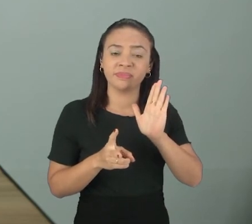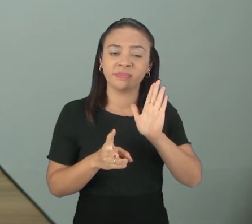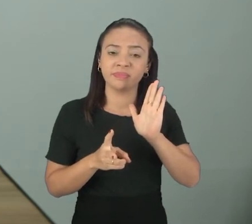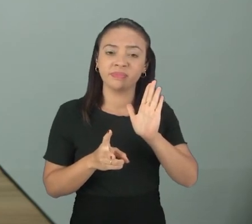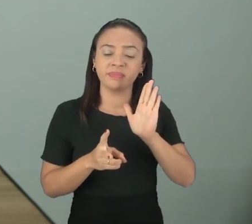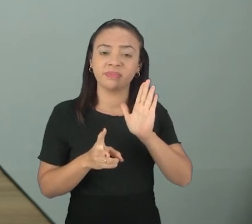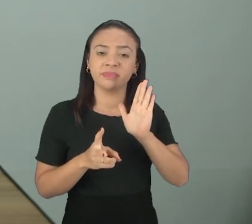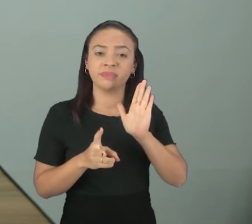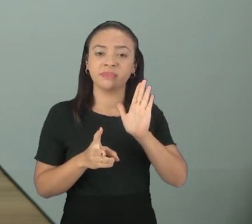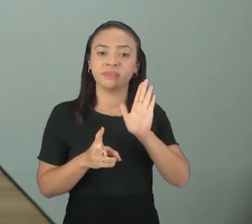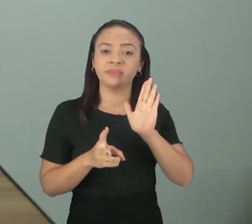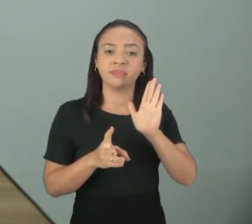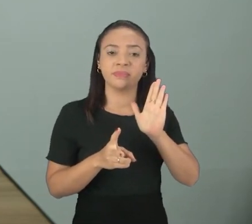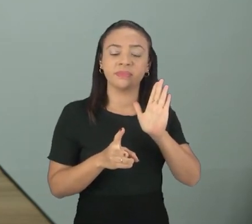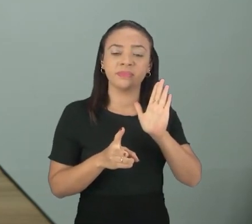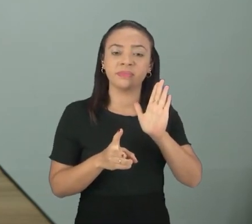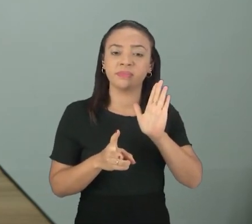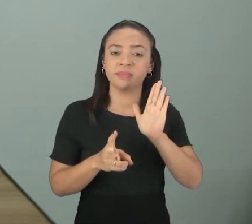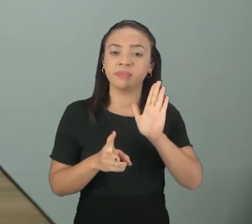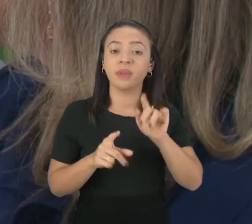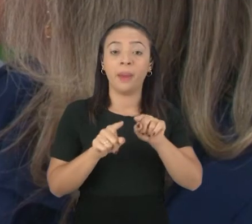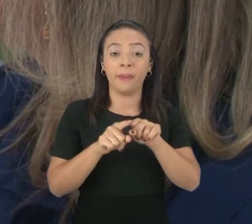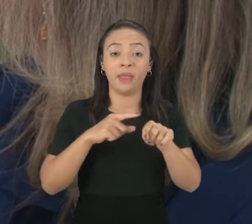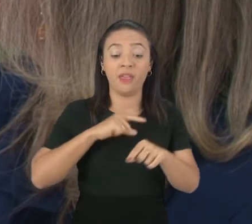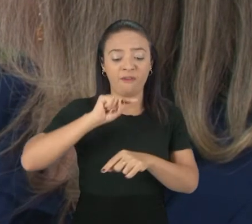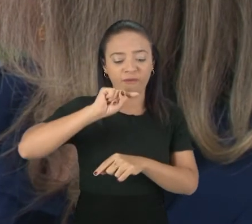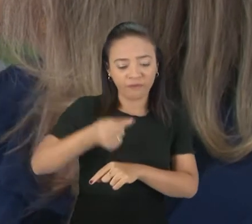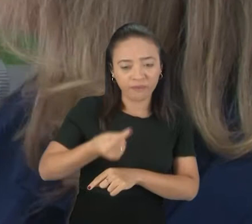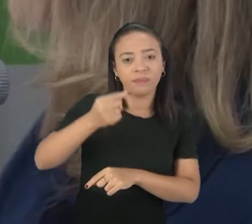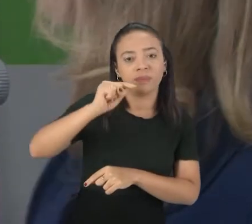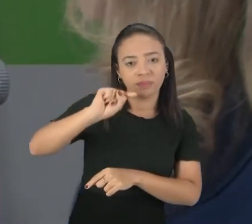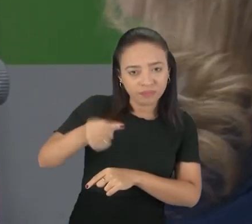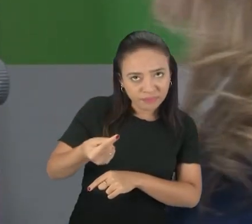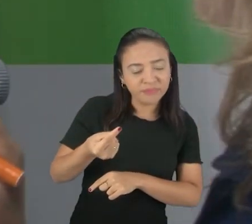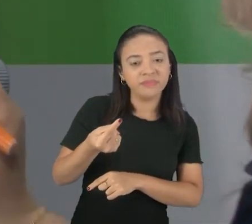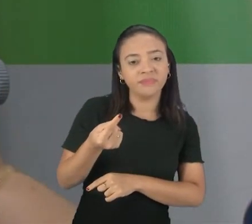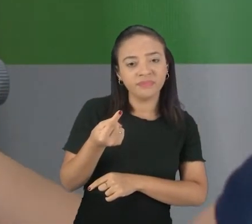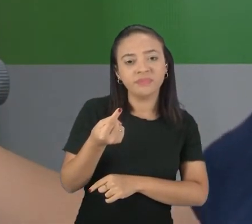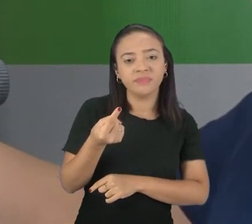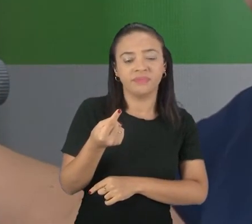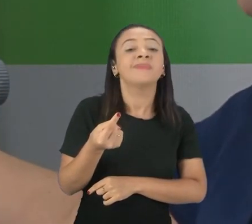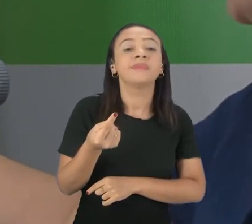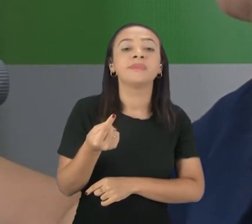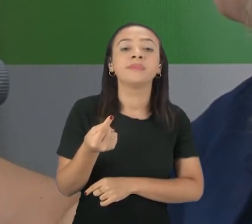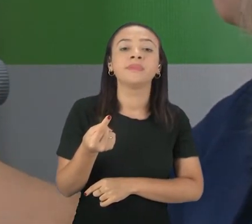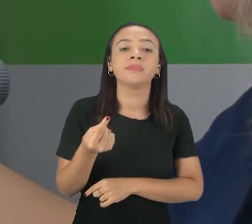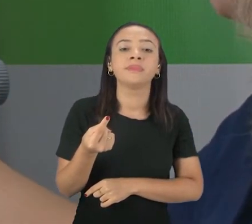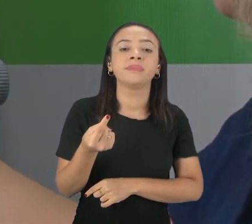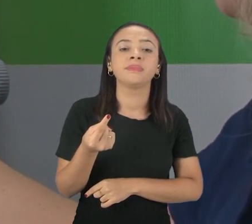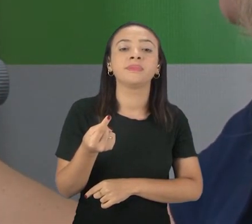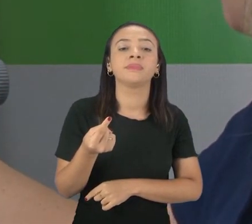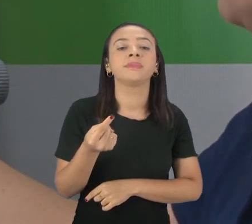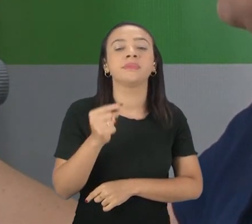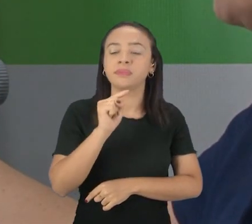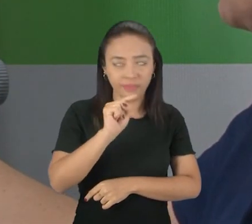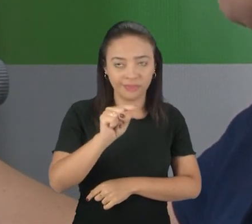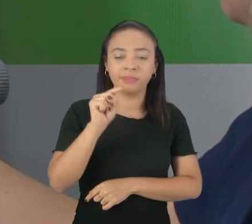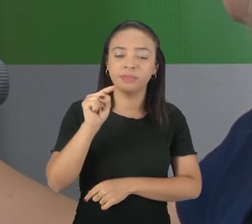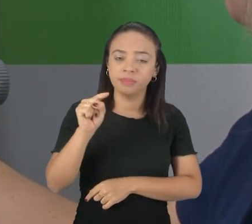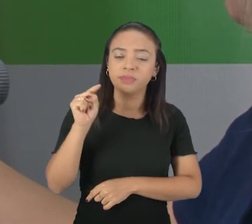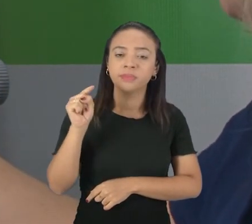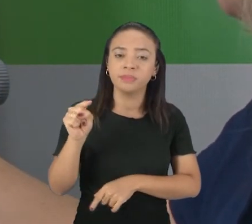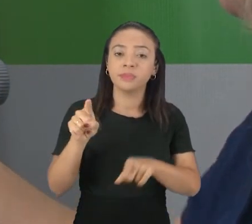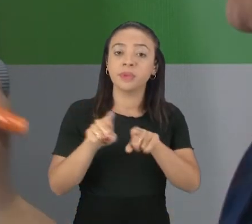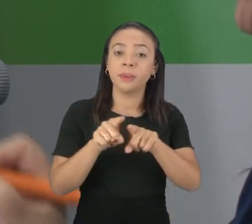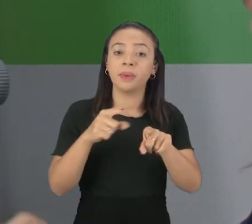é continuando. Temos as vírgulas, né? Mais ponto. Nós